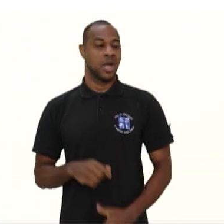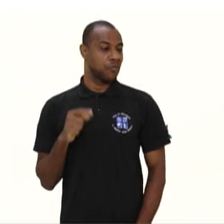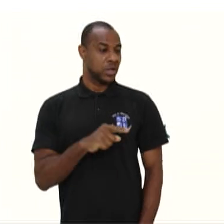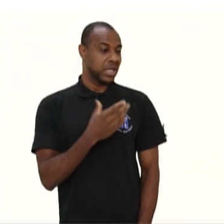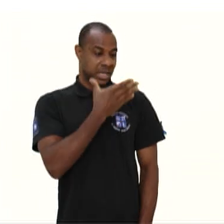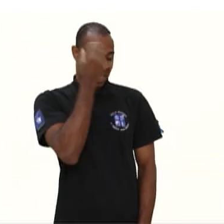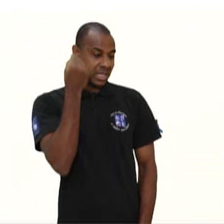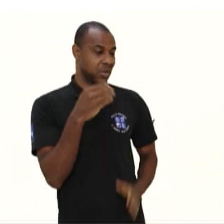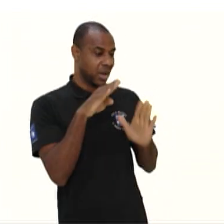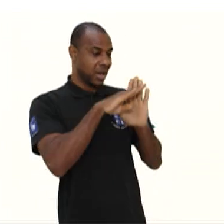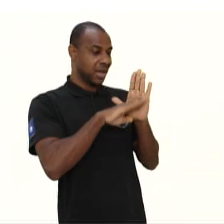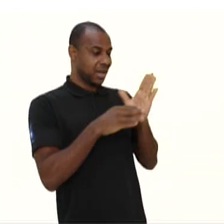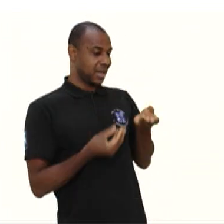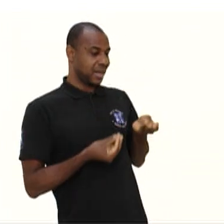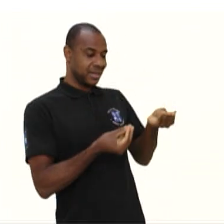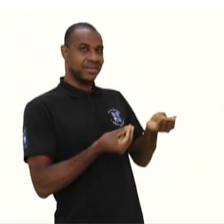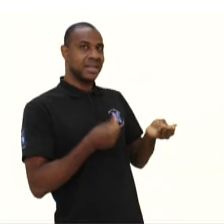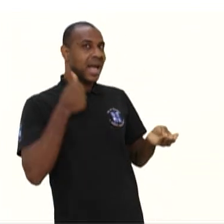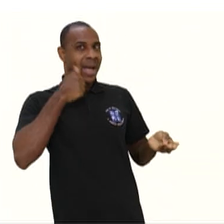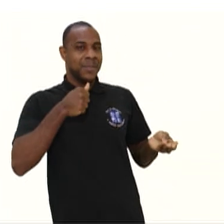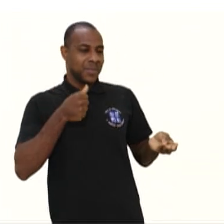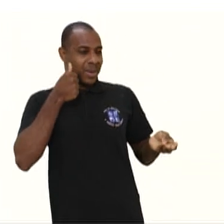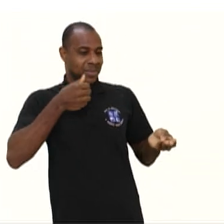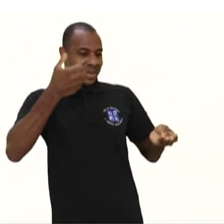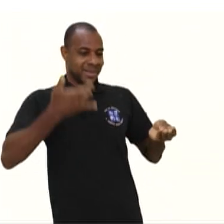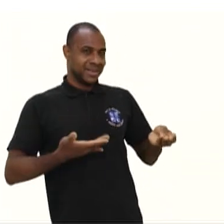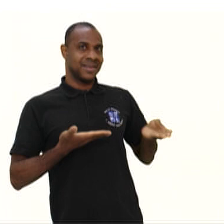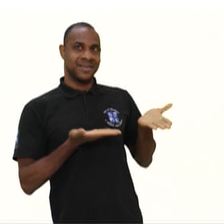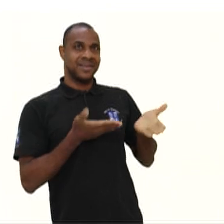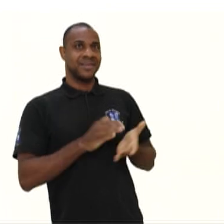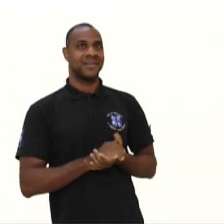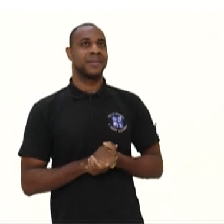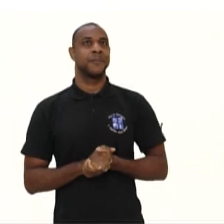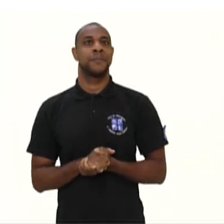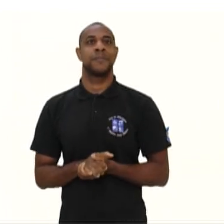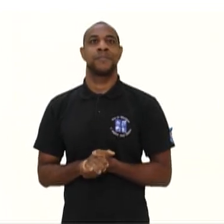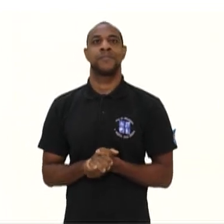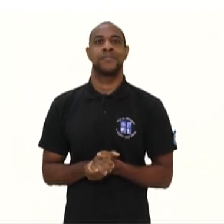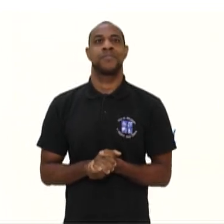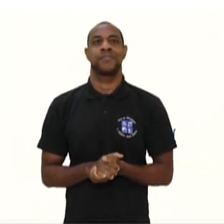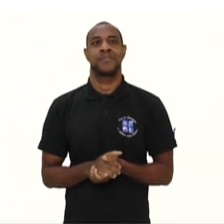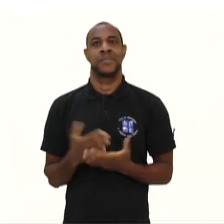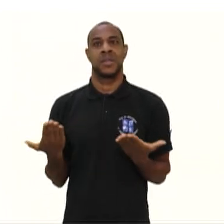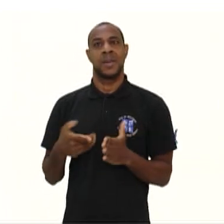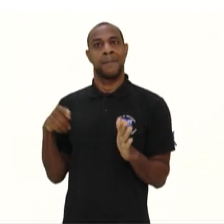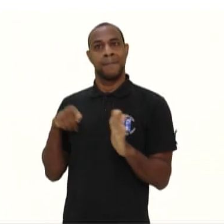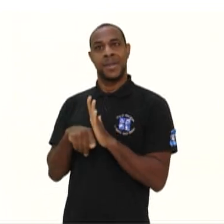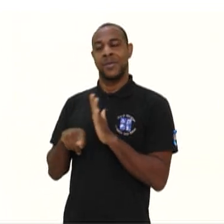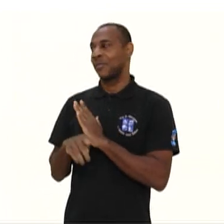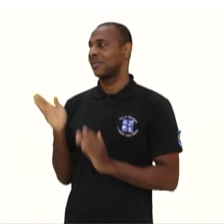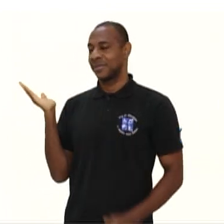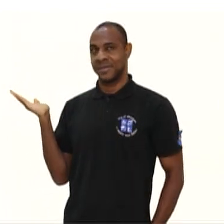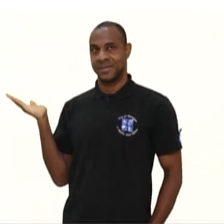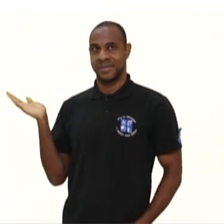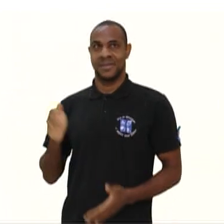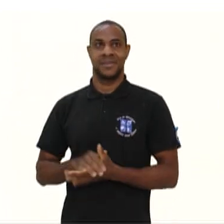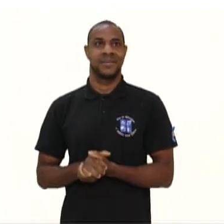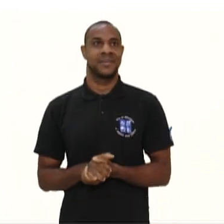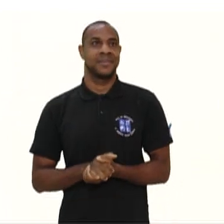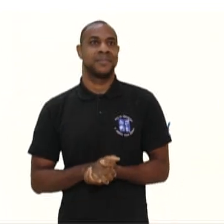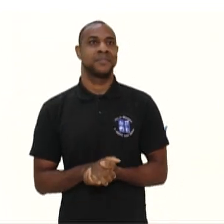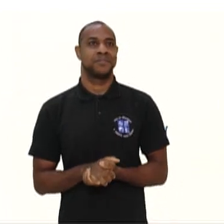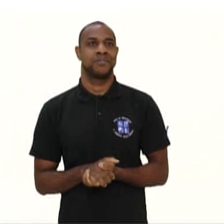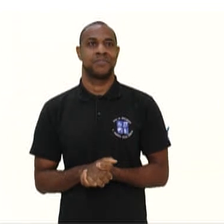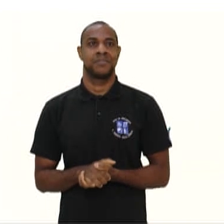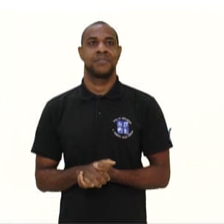esqueceu a sua lista, ela disse. Ok? What time is it? It's a quiz time. Vamos para o nosso quiz,